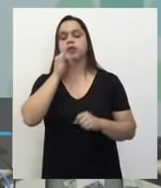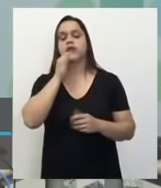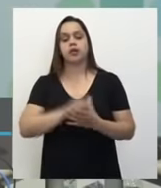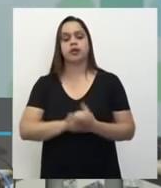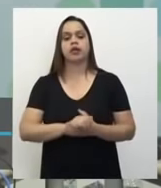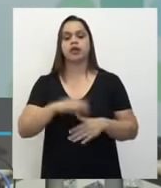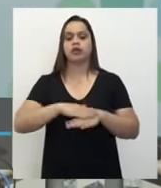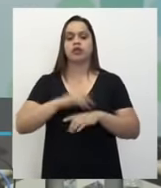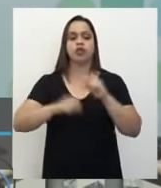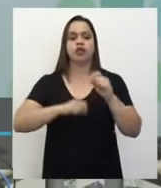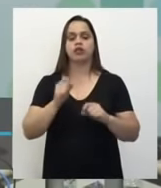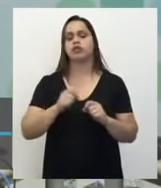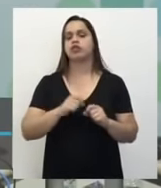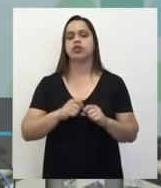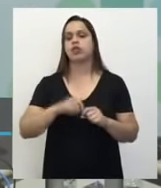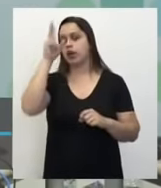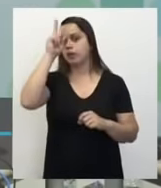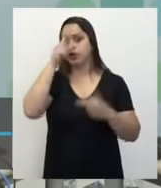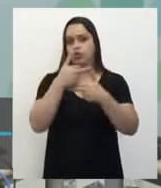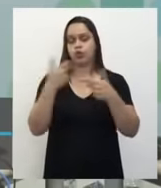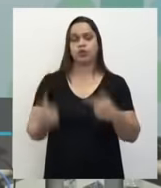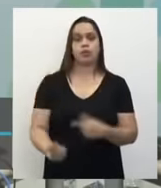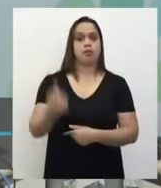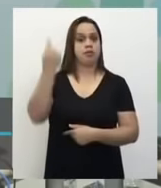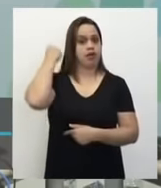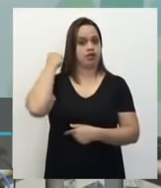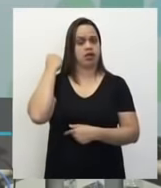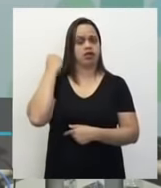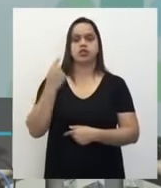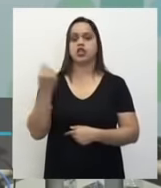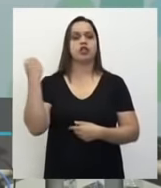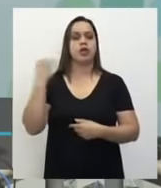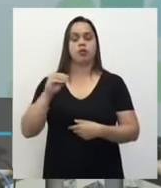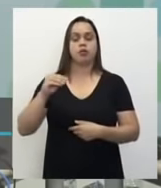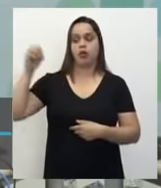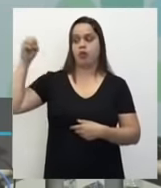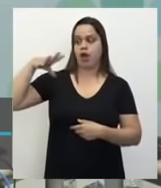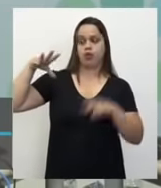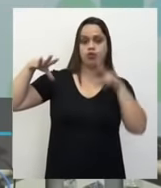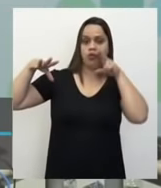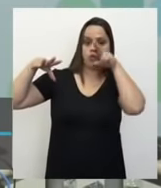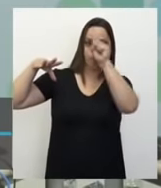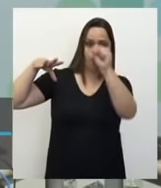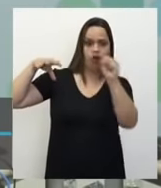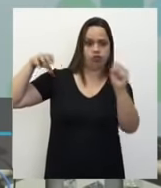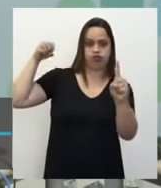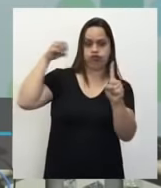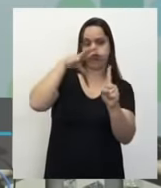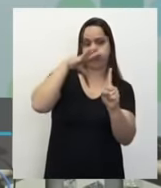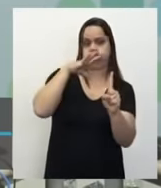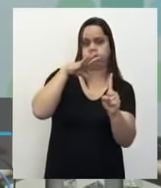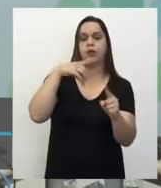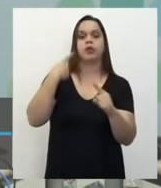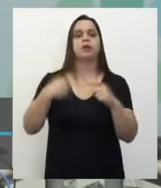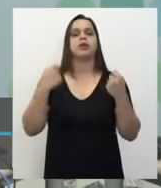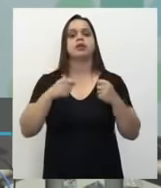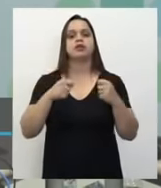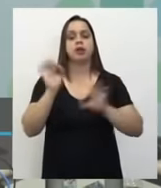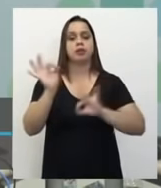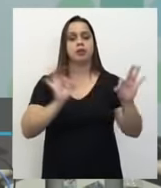fazendo reminiscências do passado, estão lembrando de alguma coisa do passado. Você não vai colocar uma luz forte dessa incidindo sobre ele, já para dar aquela ambientação de que